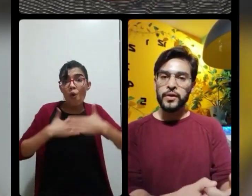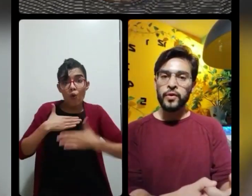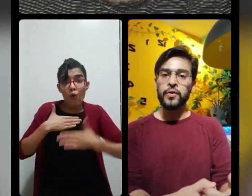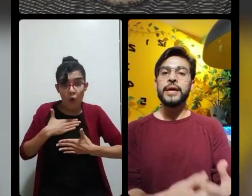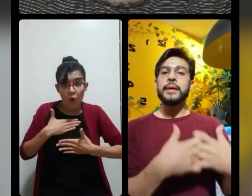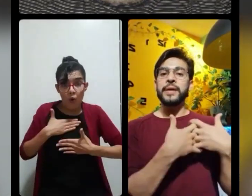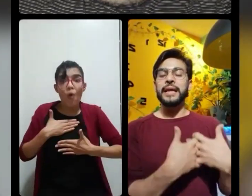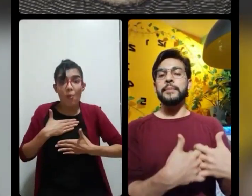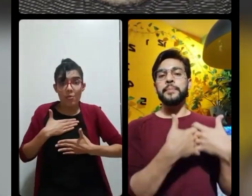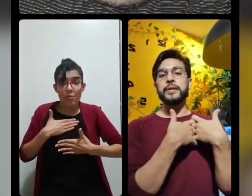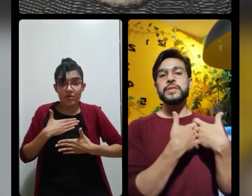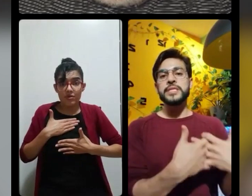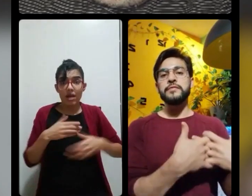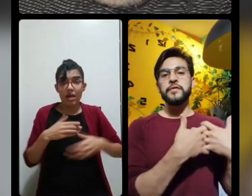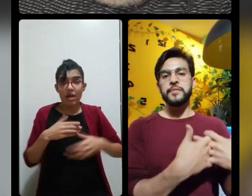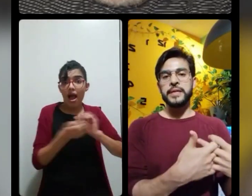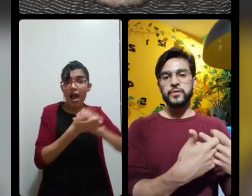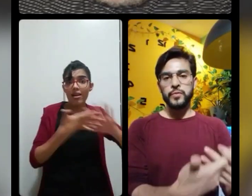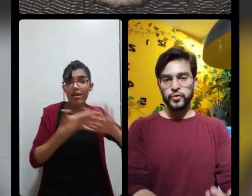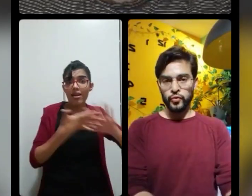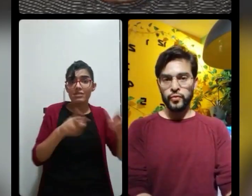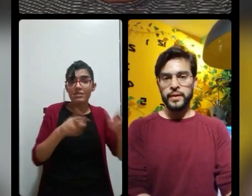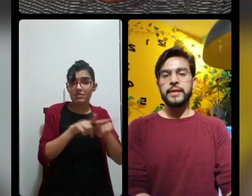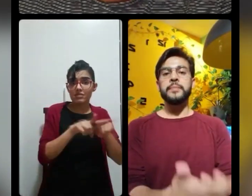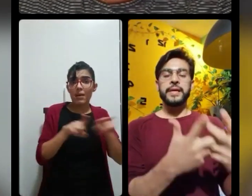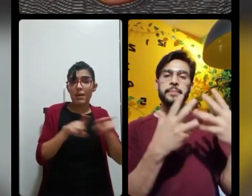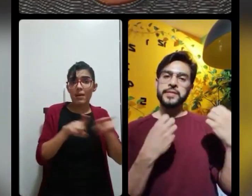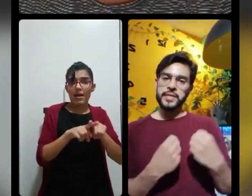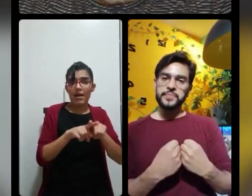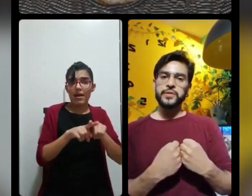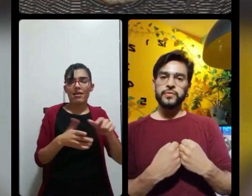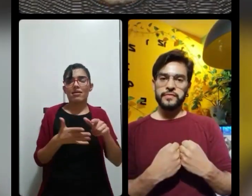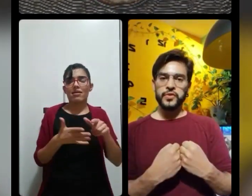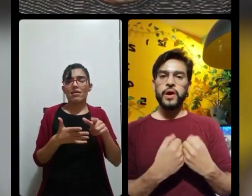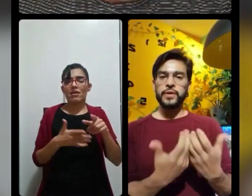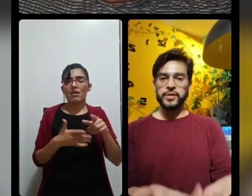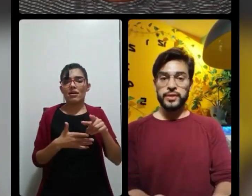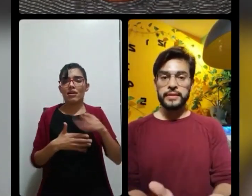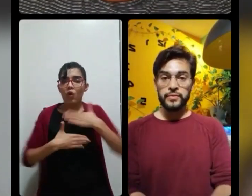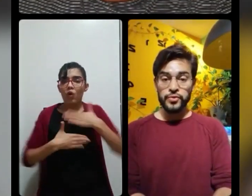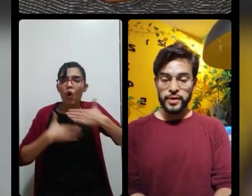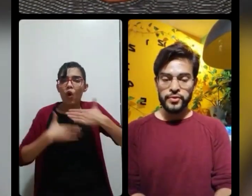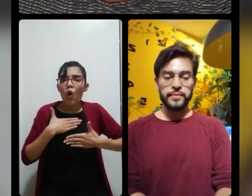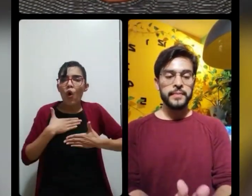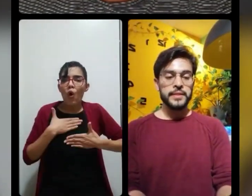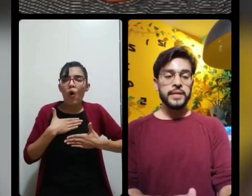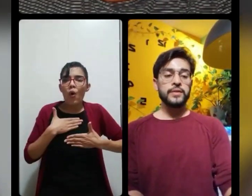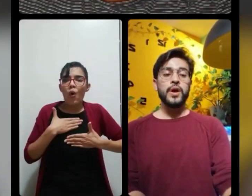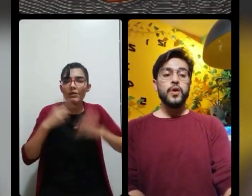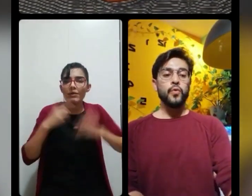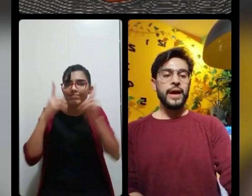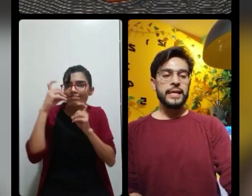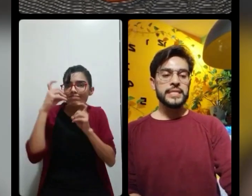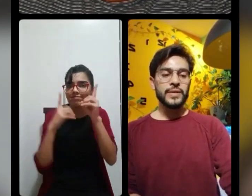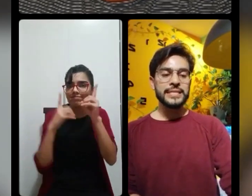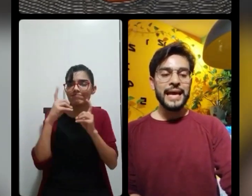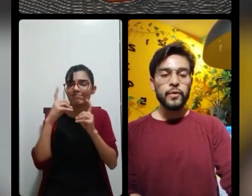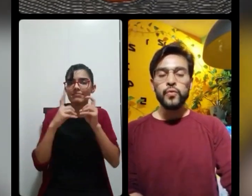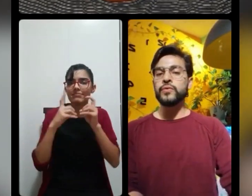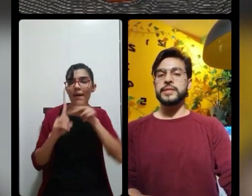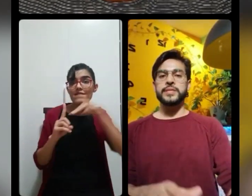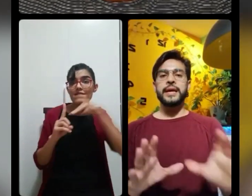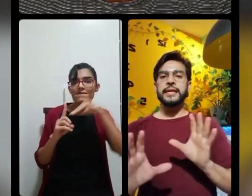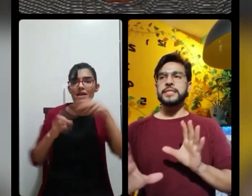entrelaçamento maior pelo desenvolvimento motor e pela percepção do visual que a gente tem do gesto, certo? Com relação